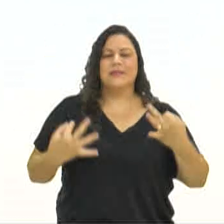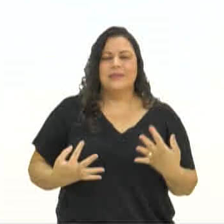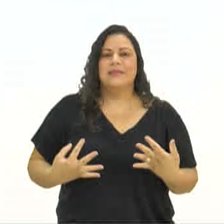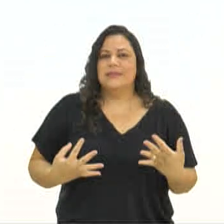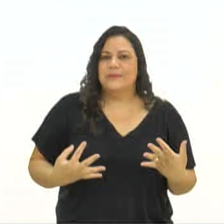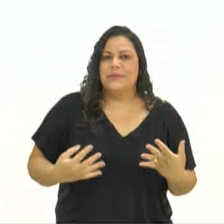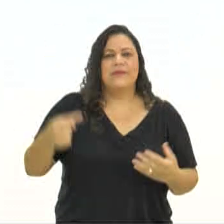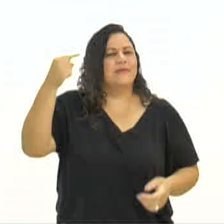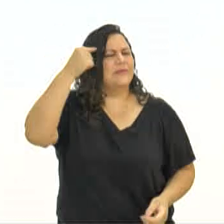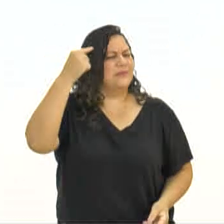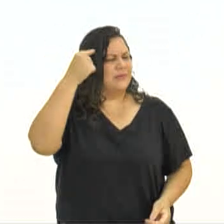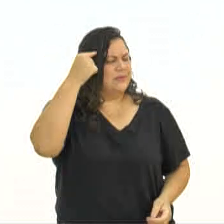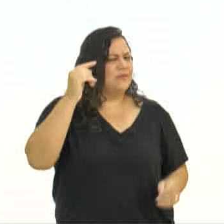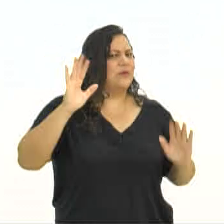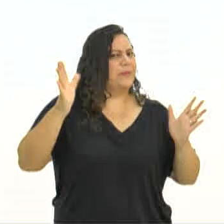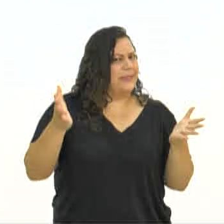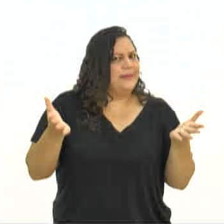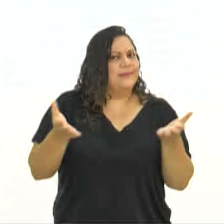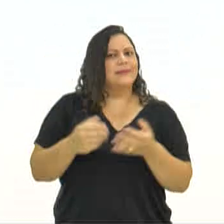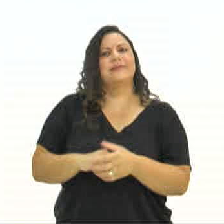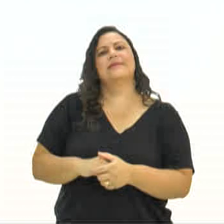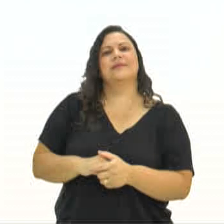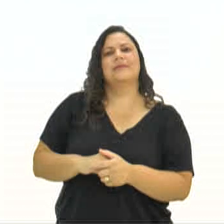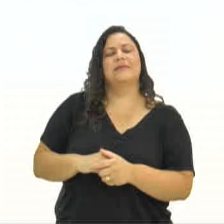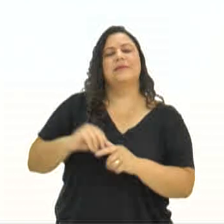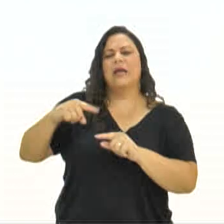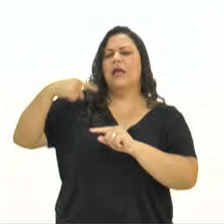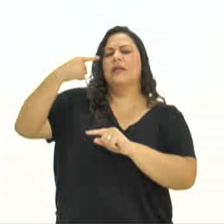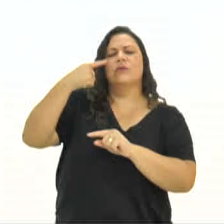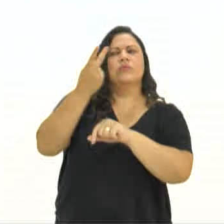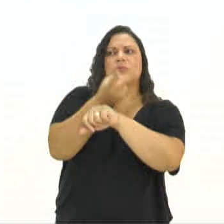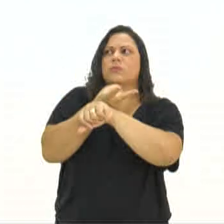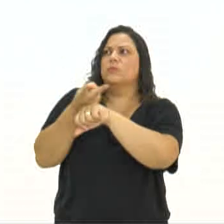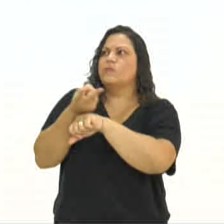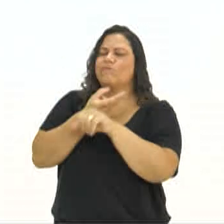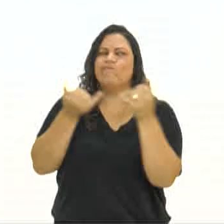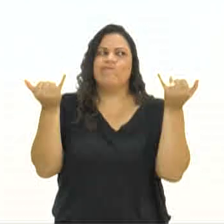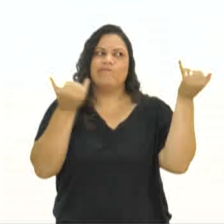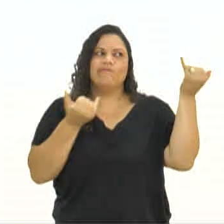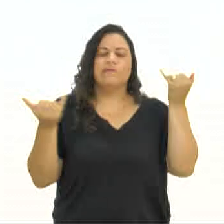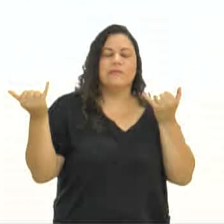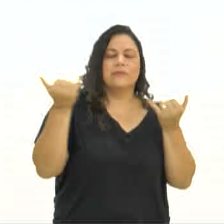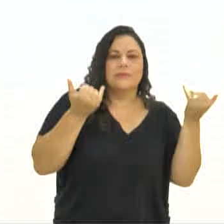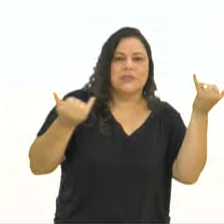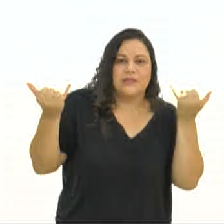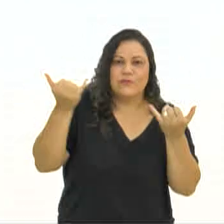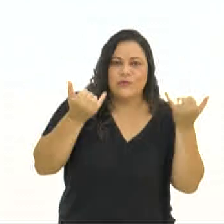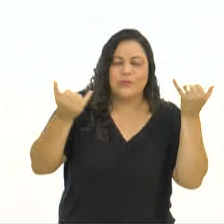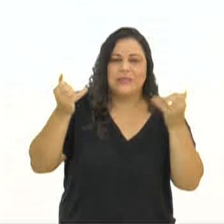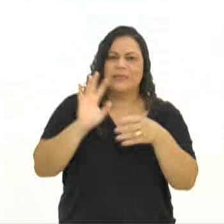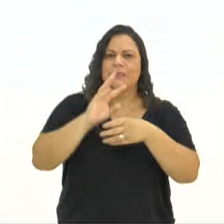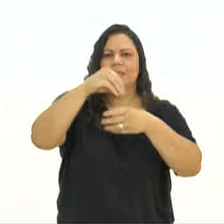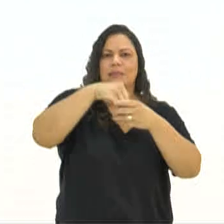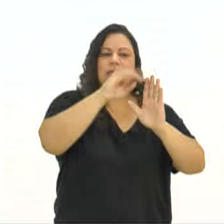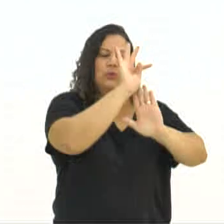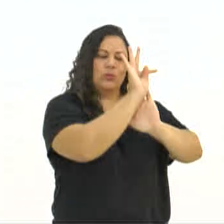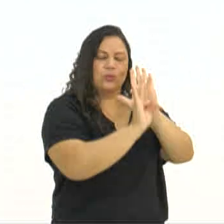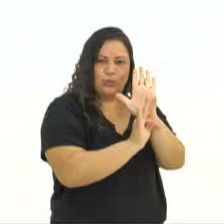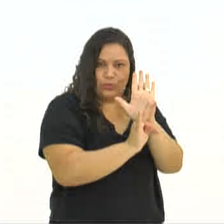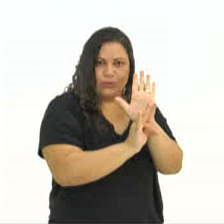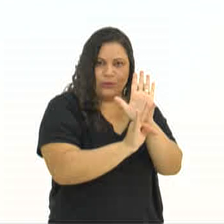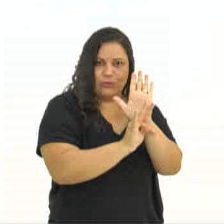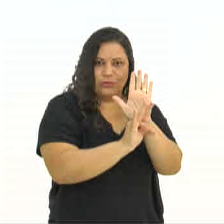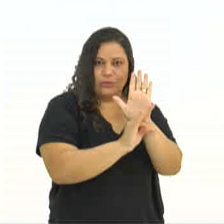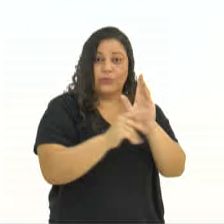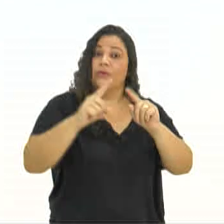vão pensar um pouquinho, né? E vão procurar essas informações dentro desse texto, dentro dessa sinopse. E